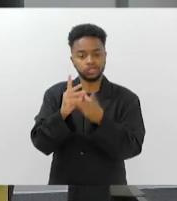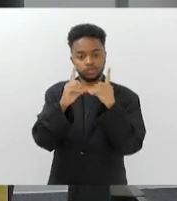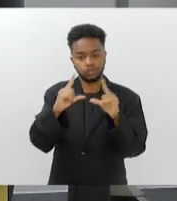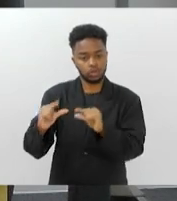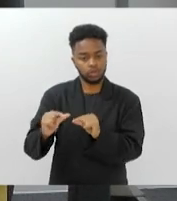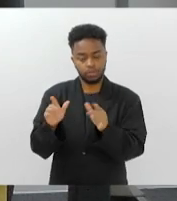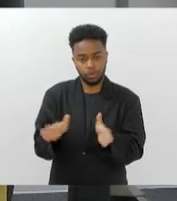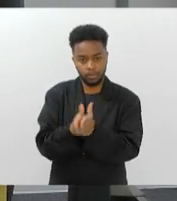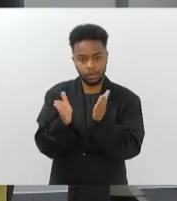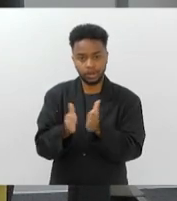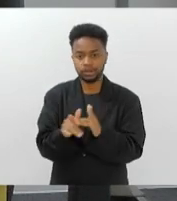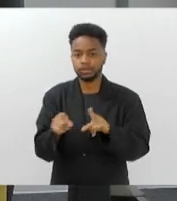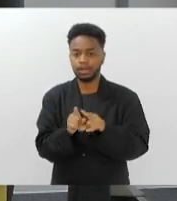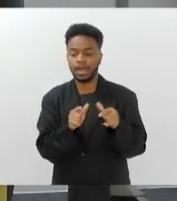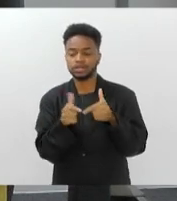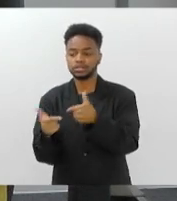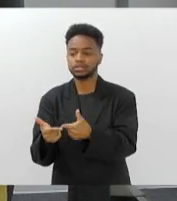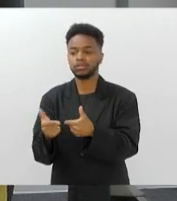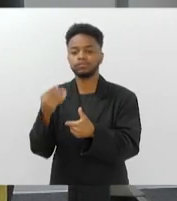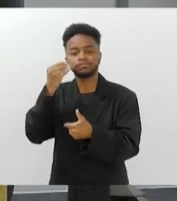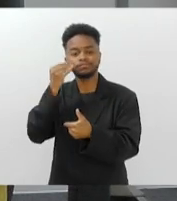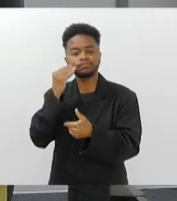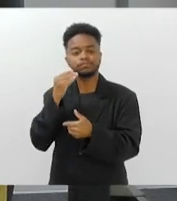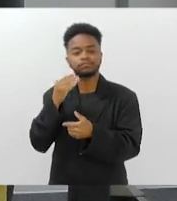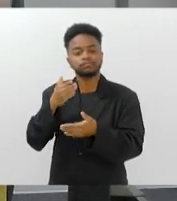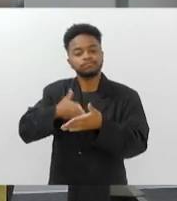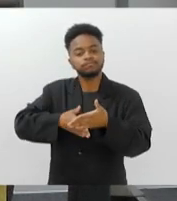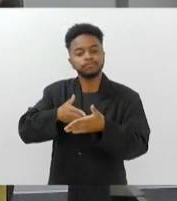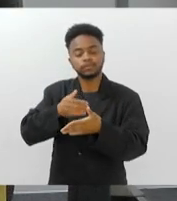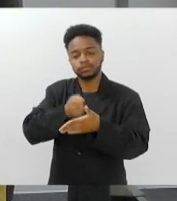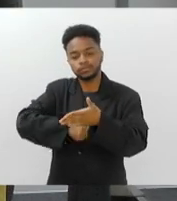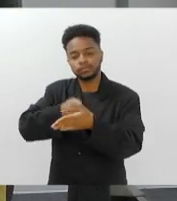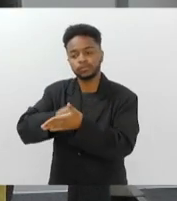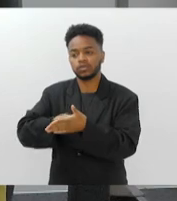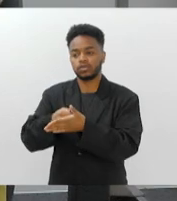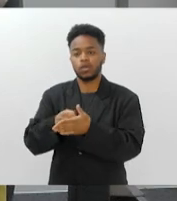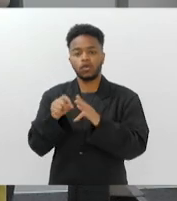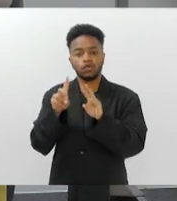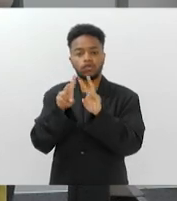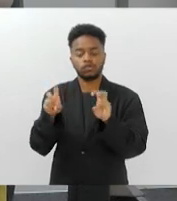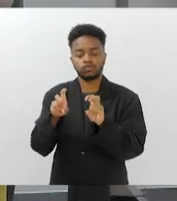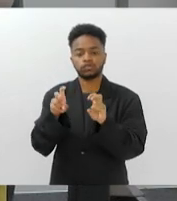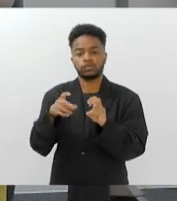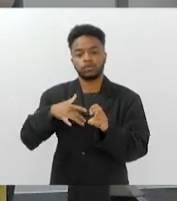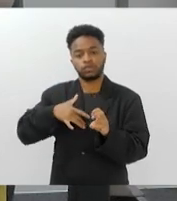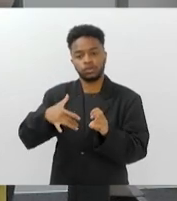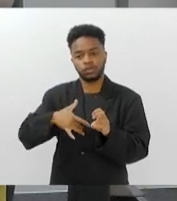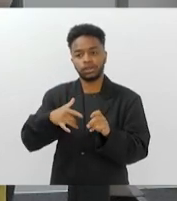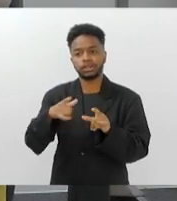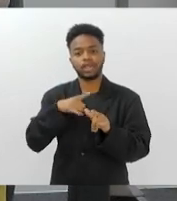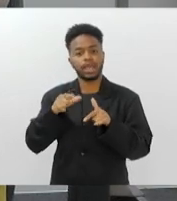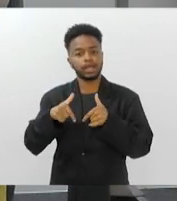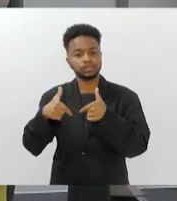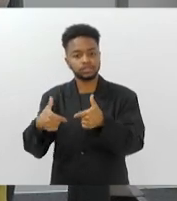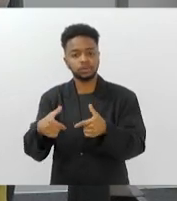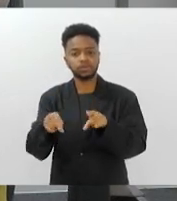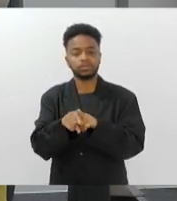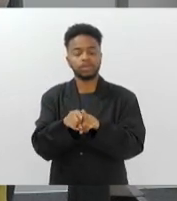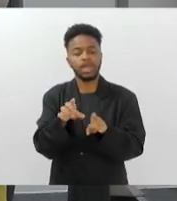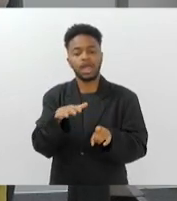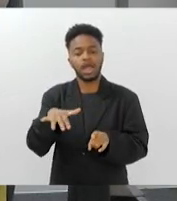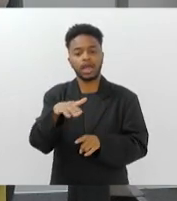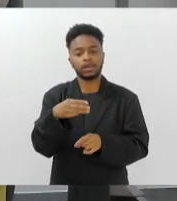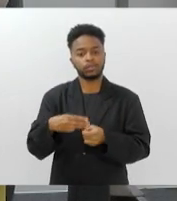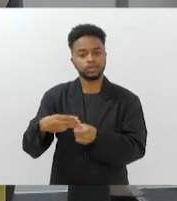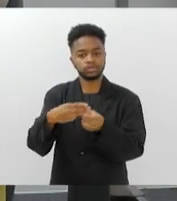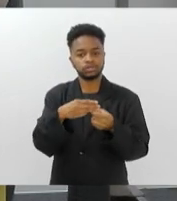enfrentamento à tuberculose tanto na gestão né para as coordenações para os programas municipais para os serviços na ponta